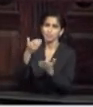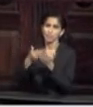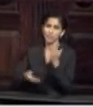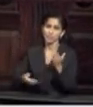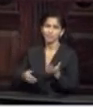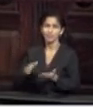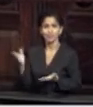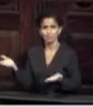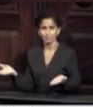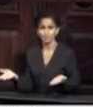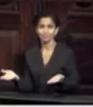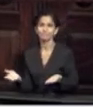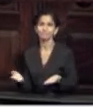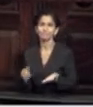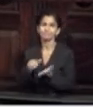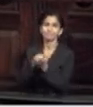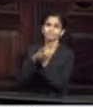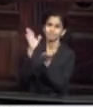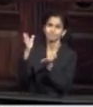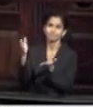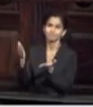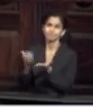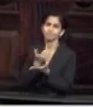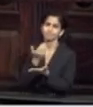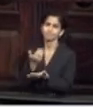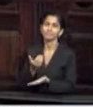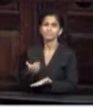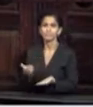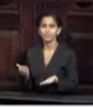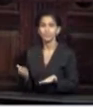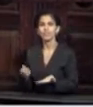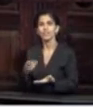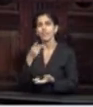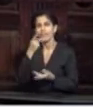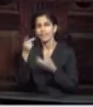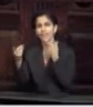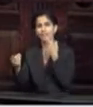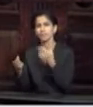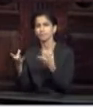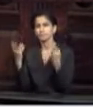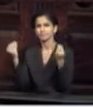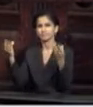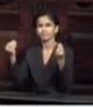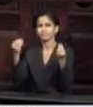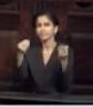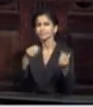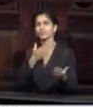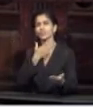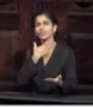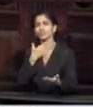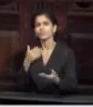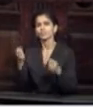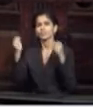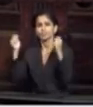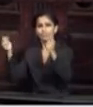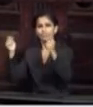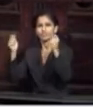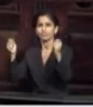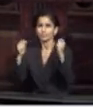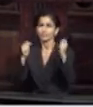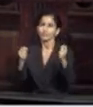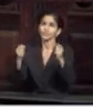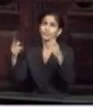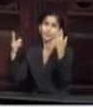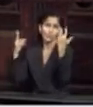mil que votaram nele para que ele pudesse representá-lo. A gente está falando de milhões de vozes que defendem as